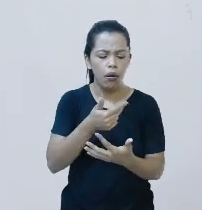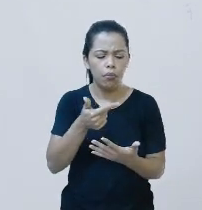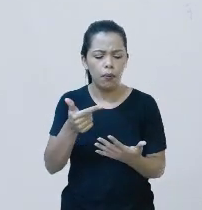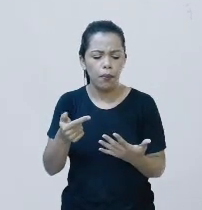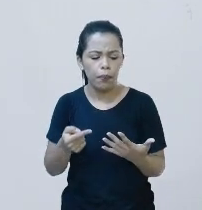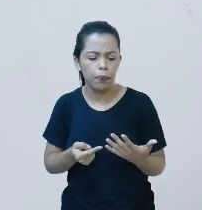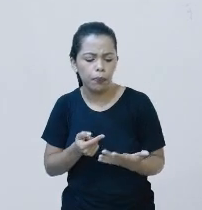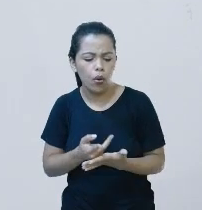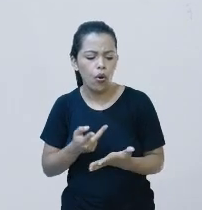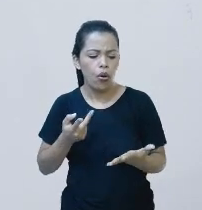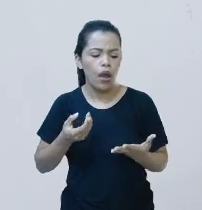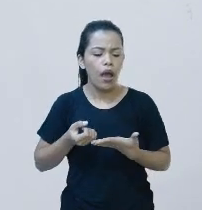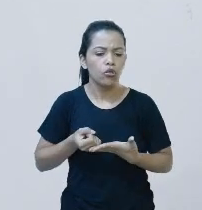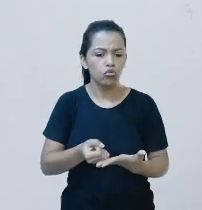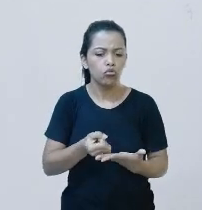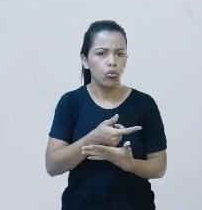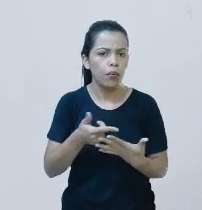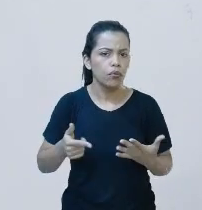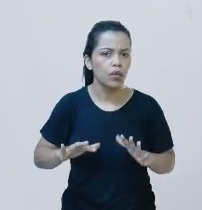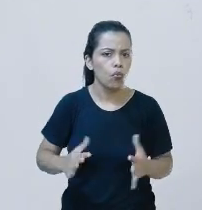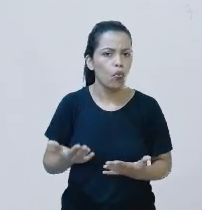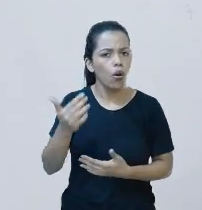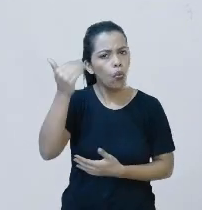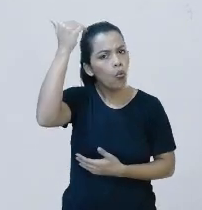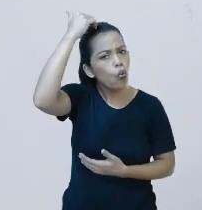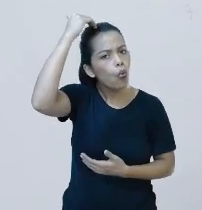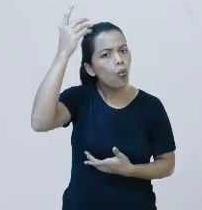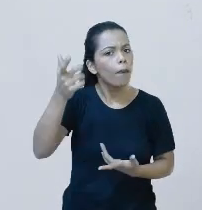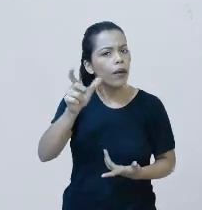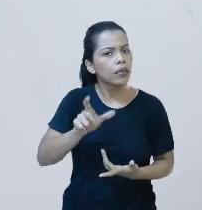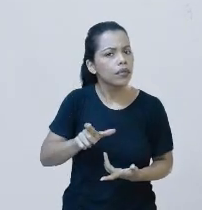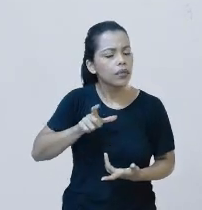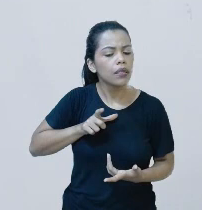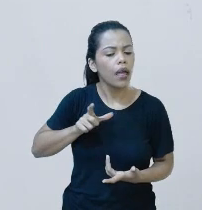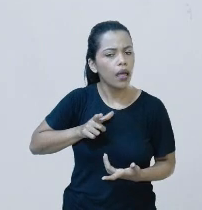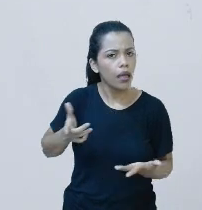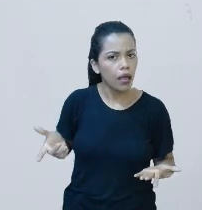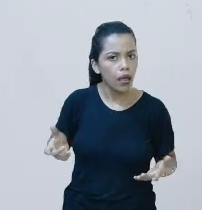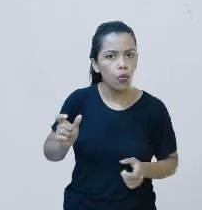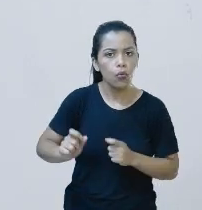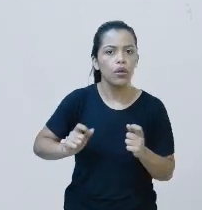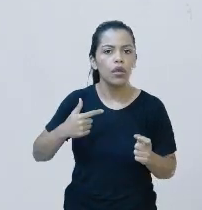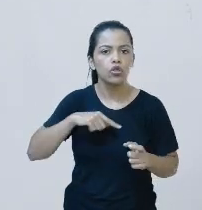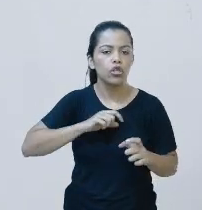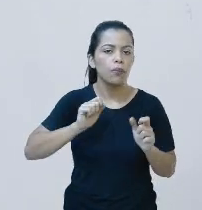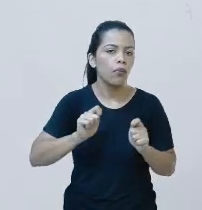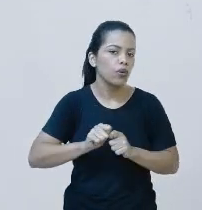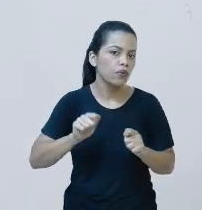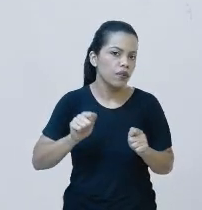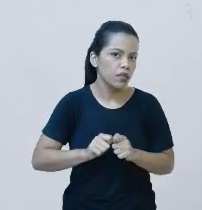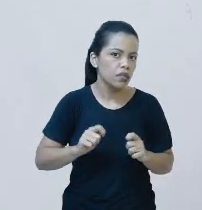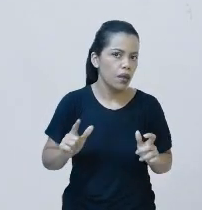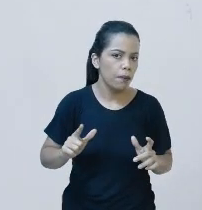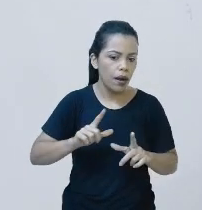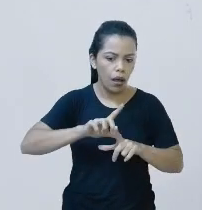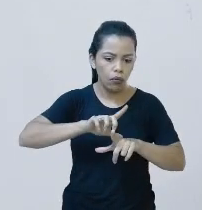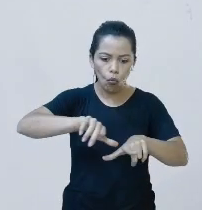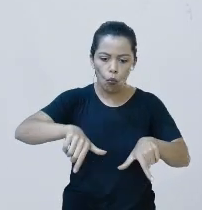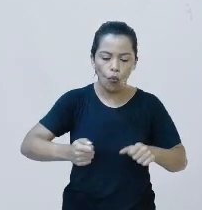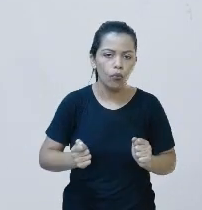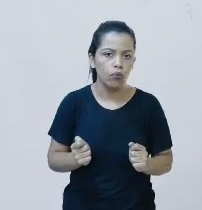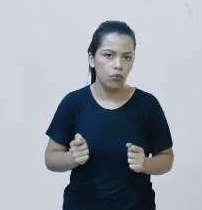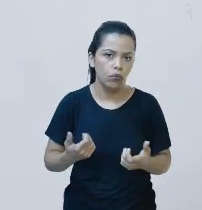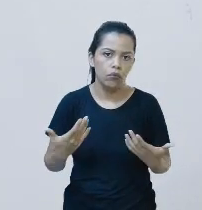aquilo acontecesse? De quem foi a culpa, se é que houve um culpado? O que pode se fazer para que não aconteça mais?